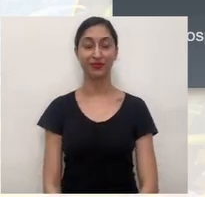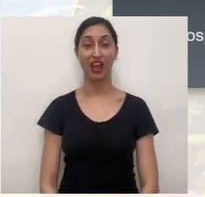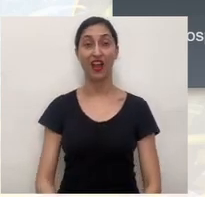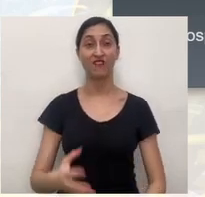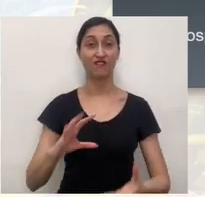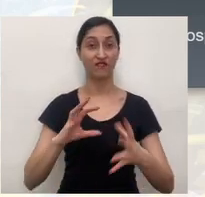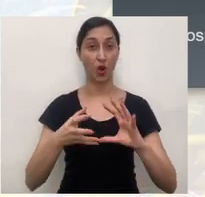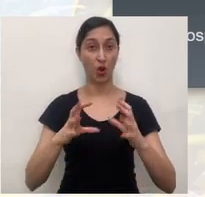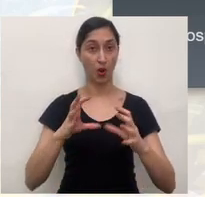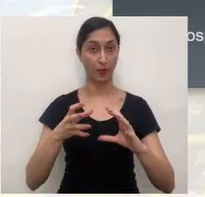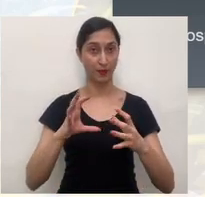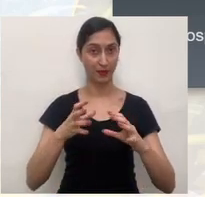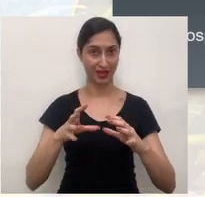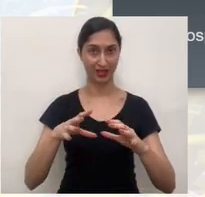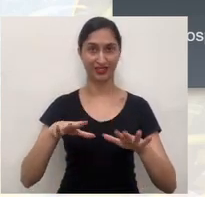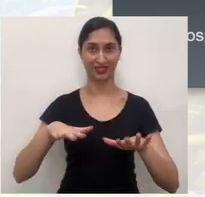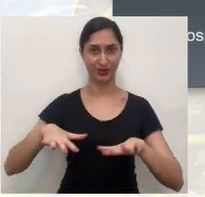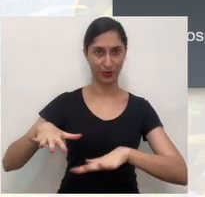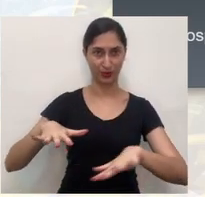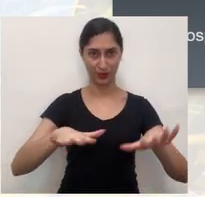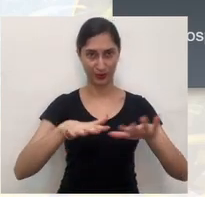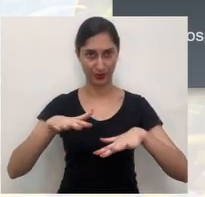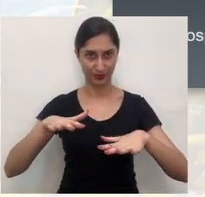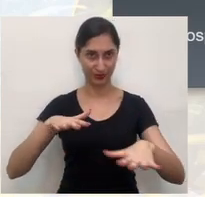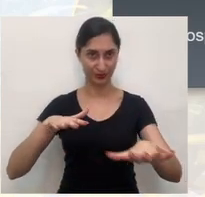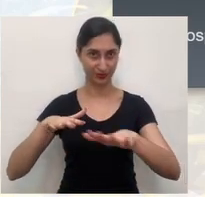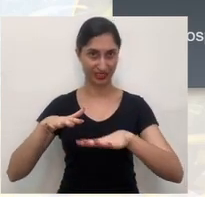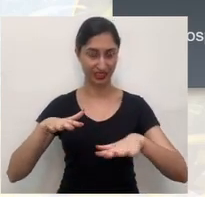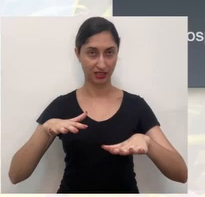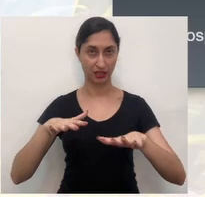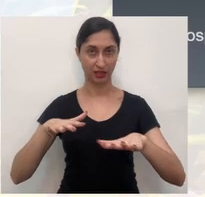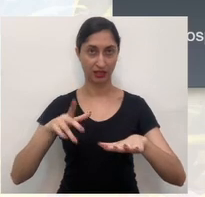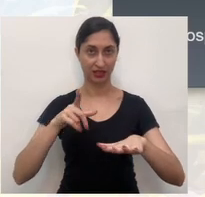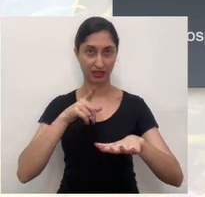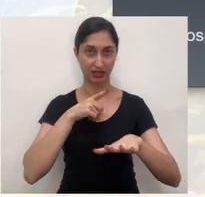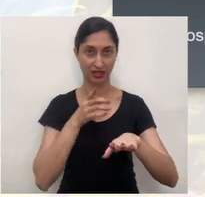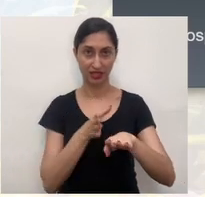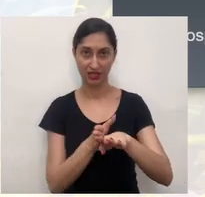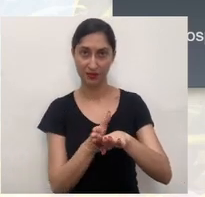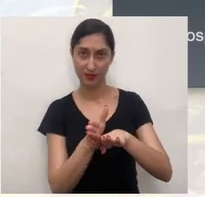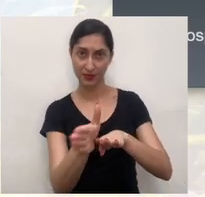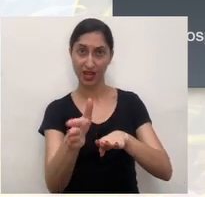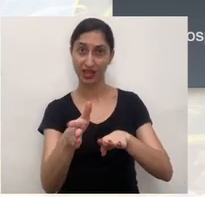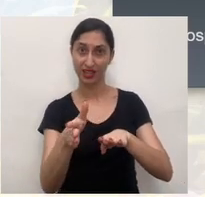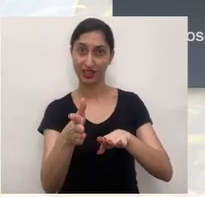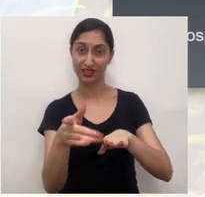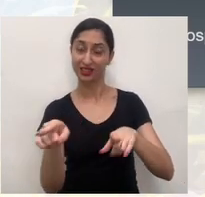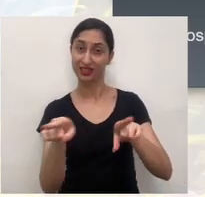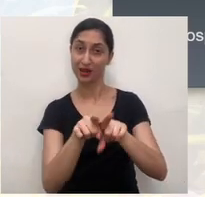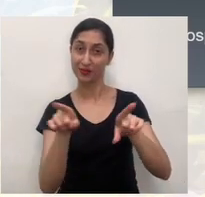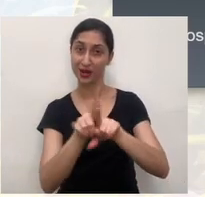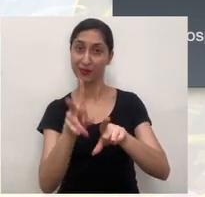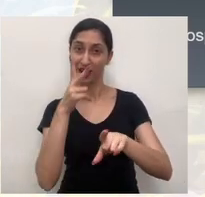forma limítrofe do piso fazendo uma parte da composição.